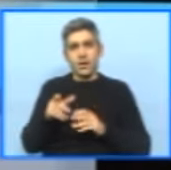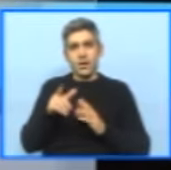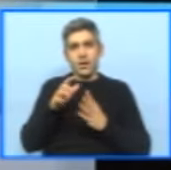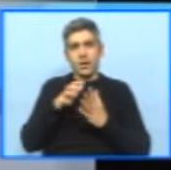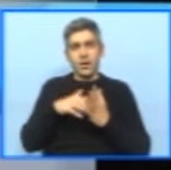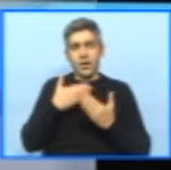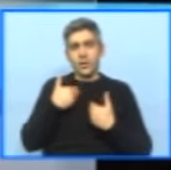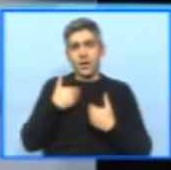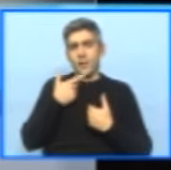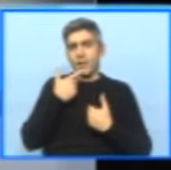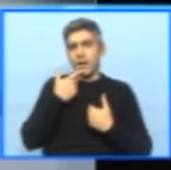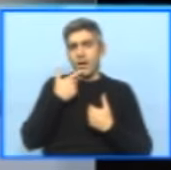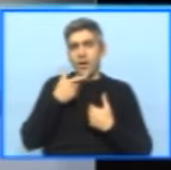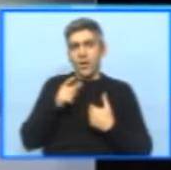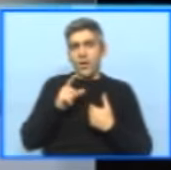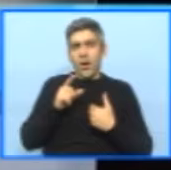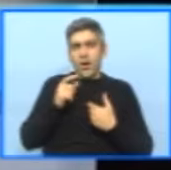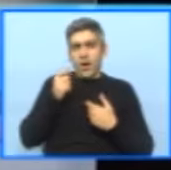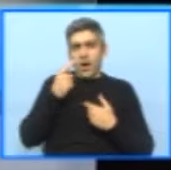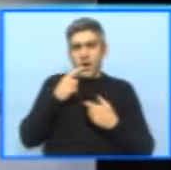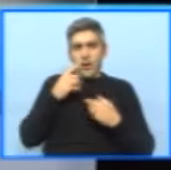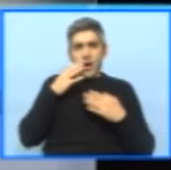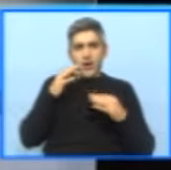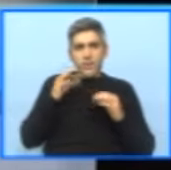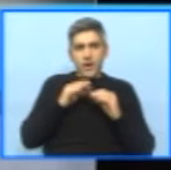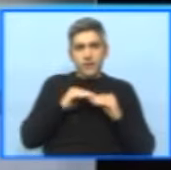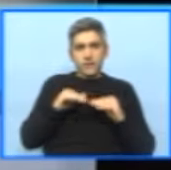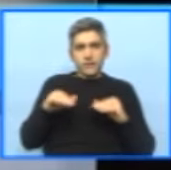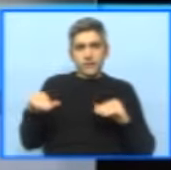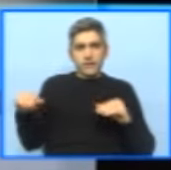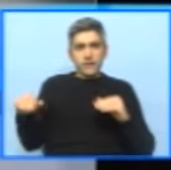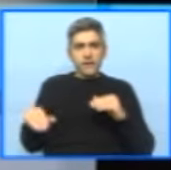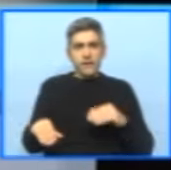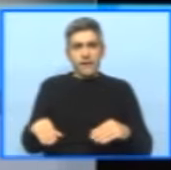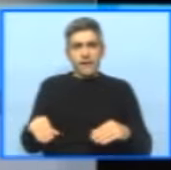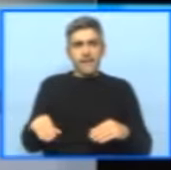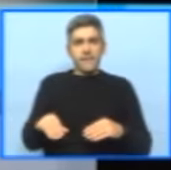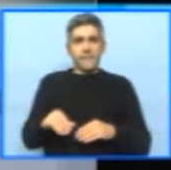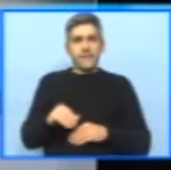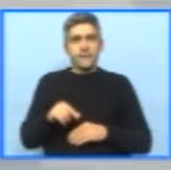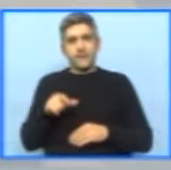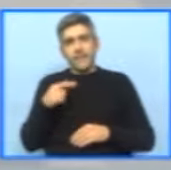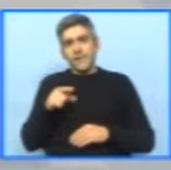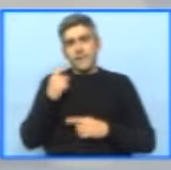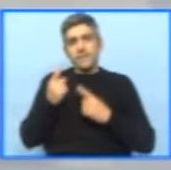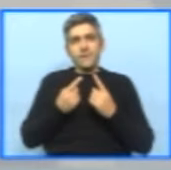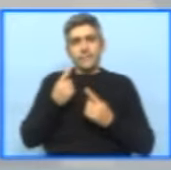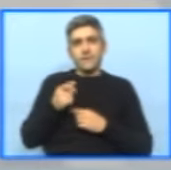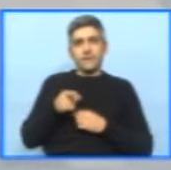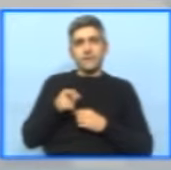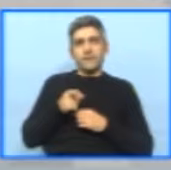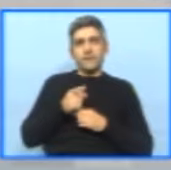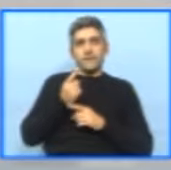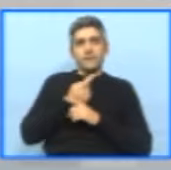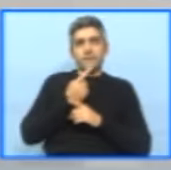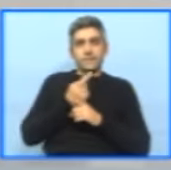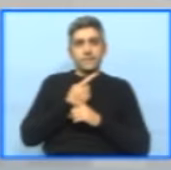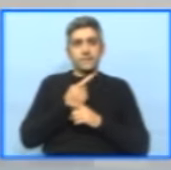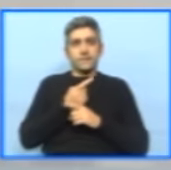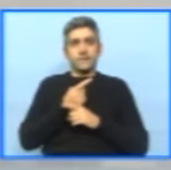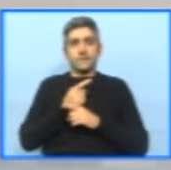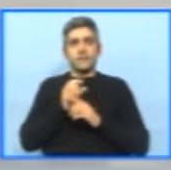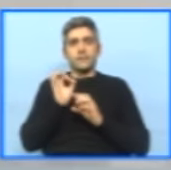ajuda a perceber que isto não é uma história linear, isto não é uma coisa, isto tem algumas coisas,